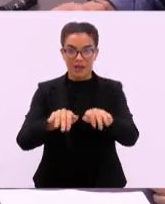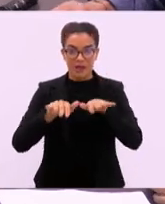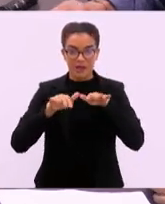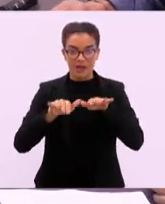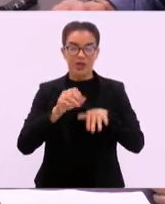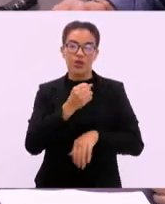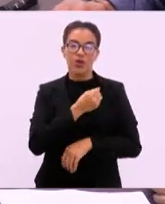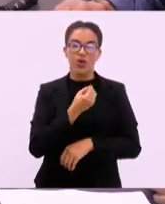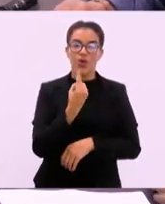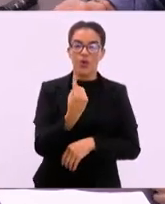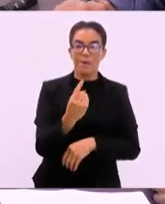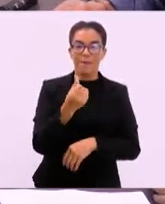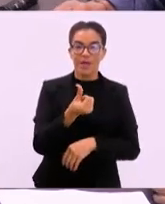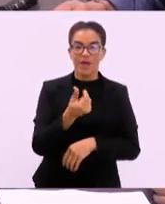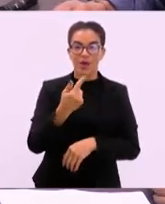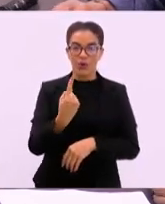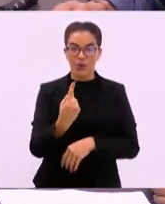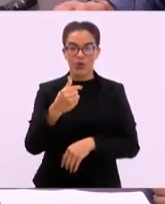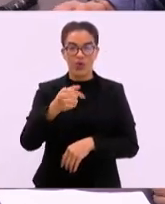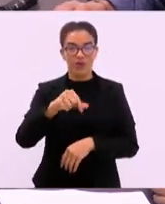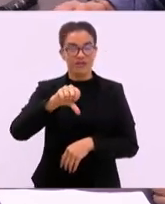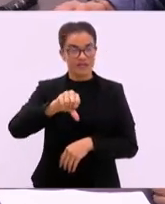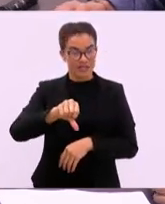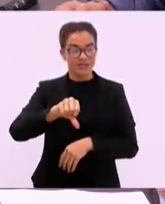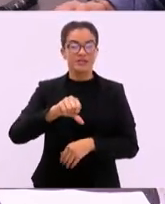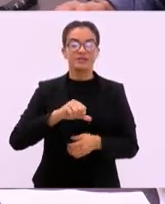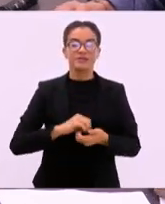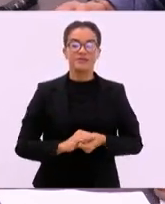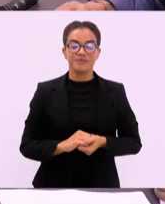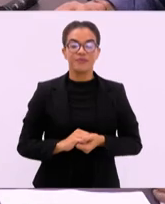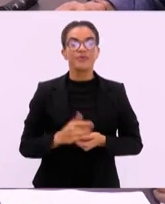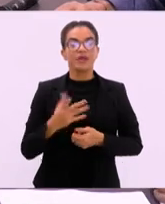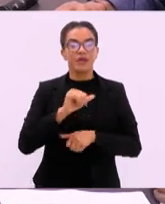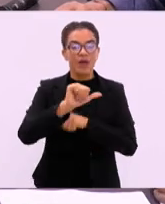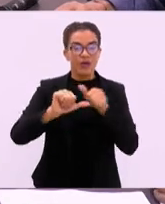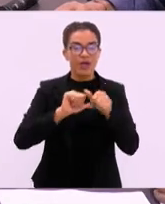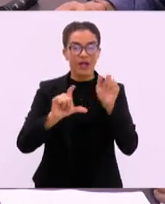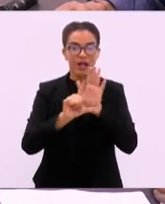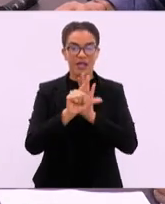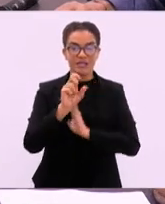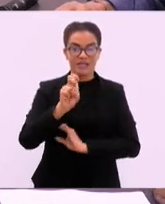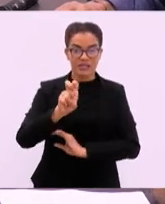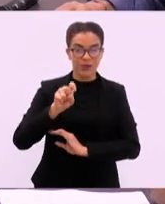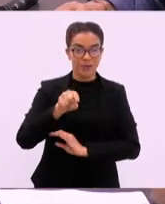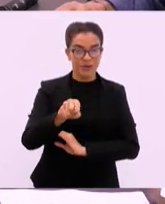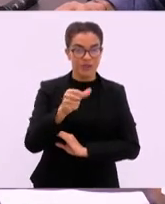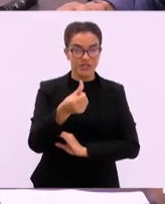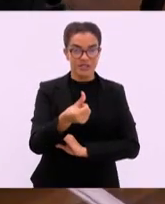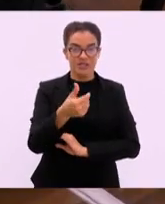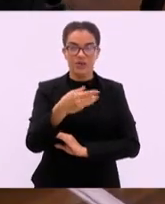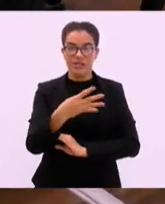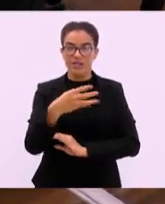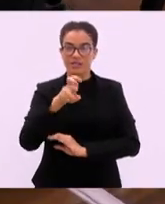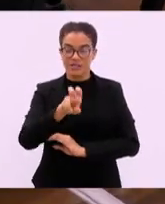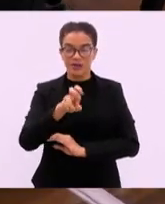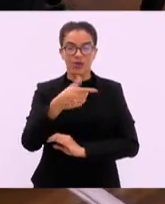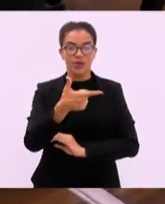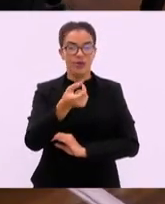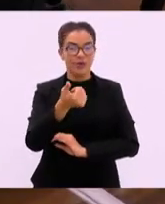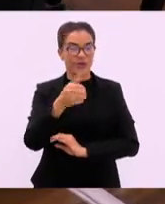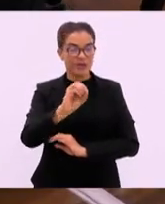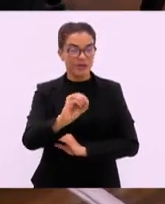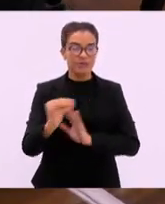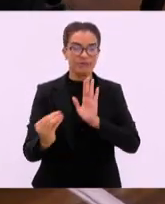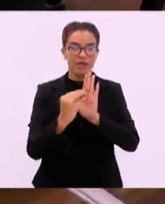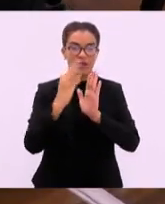projeto 6197-22, de autoria da deputada Dani Monteiro, que altera a Lei 5.645, de 6 de janeiro de 2010, para instituir